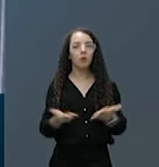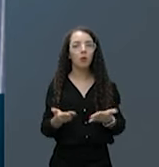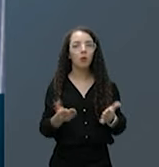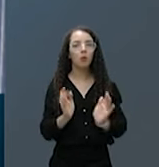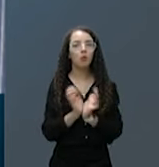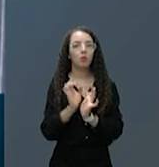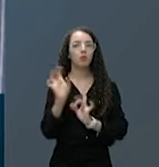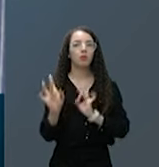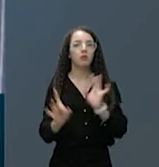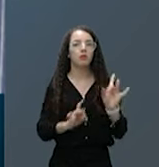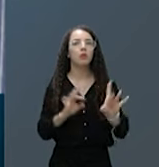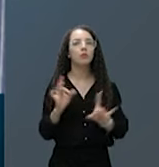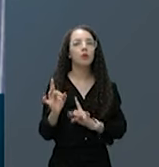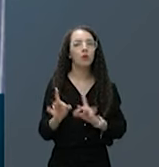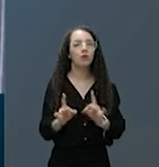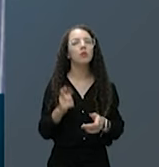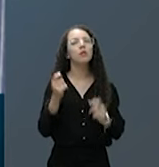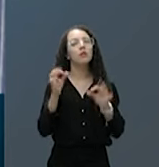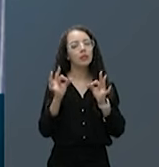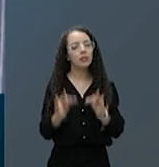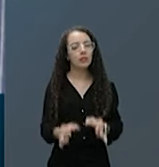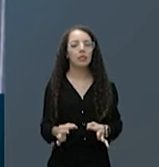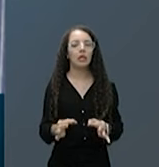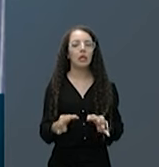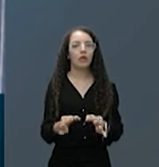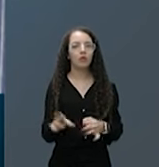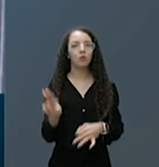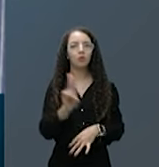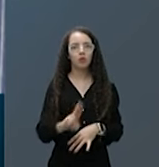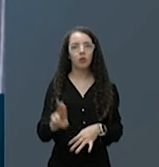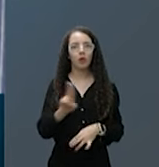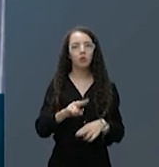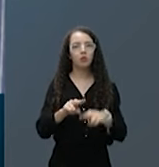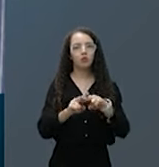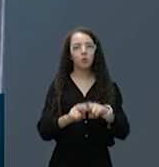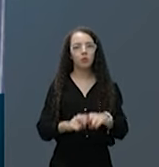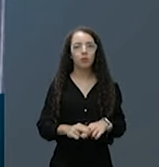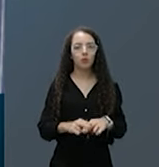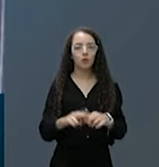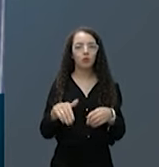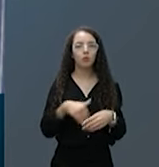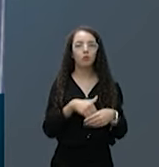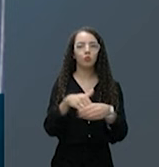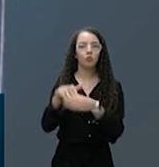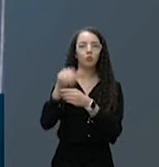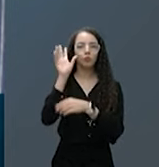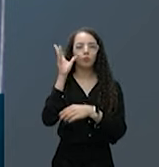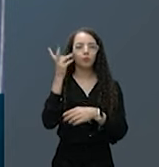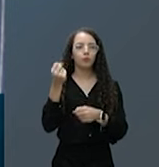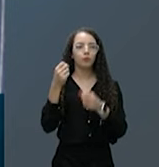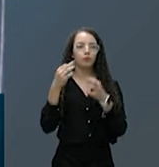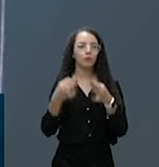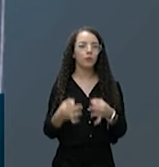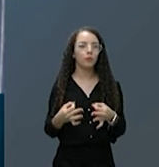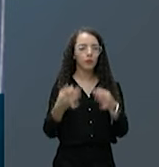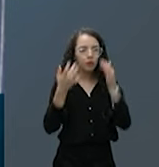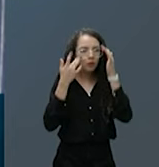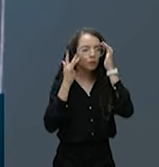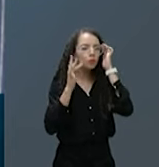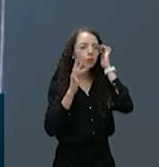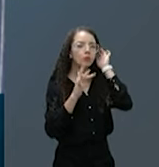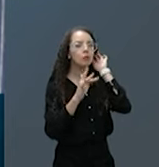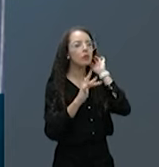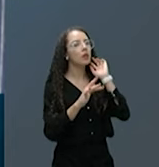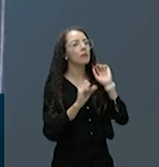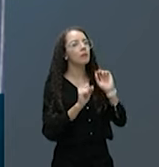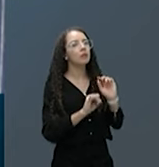aplicada pelo acordo embargado. Não sei, presidente, se devo parar na admissibilidade ou se devo